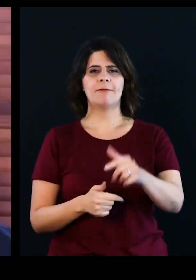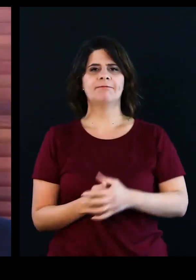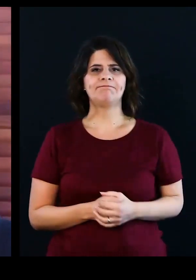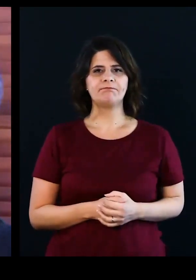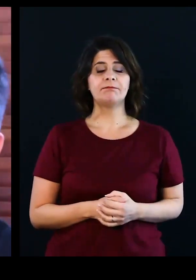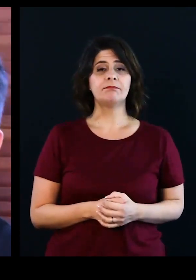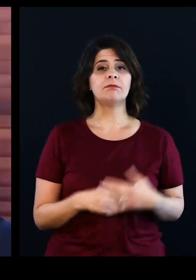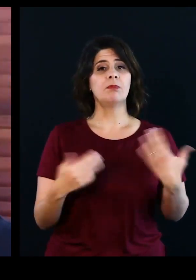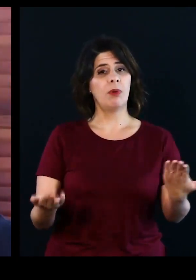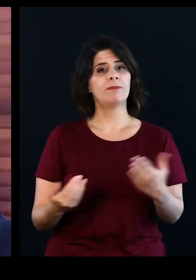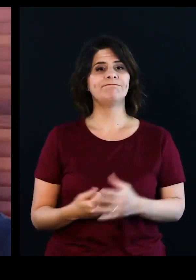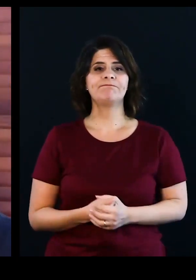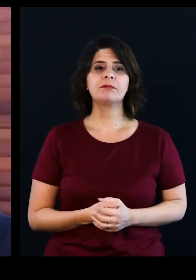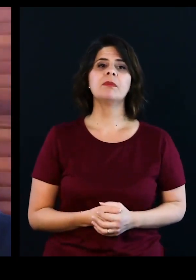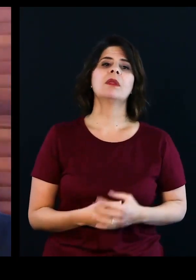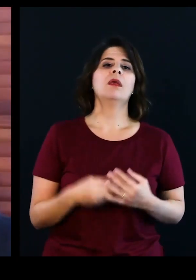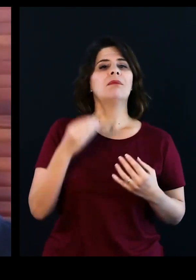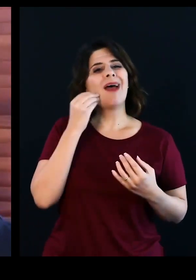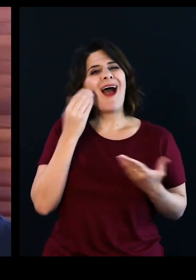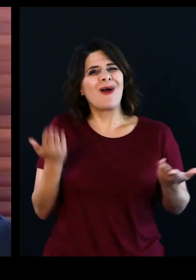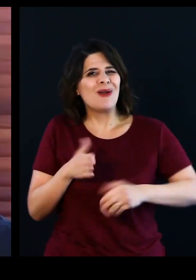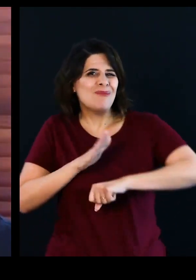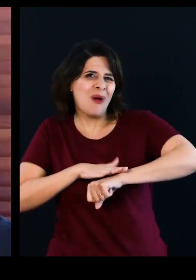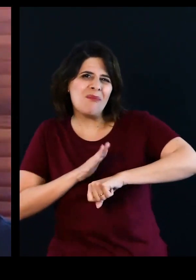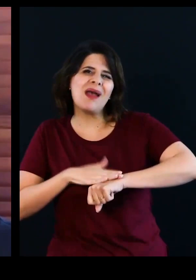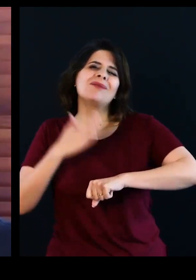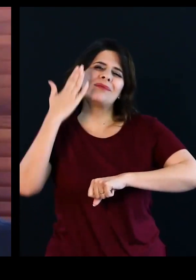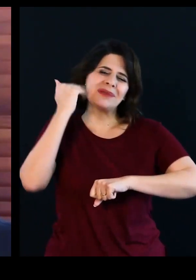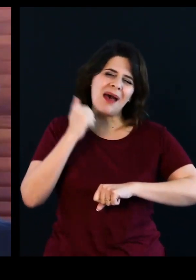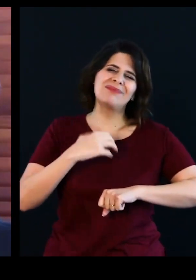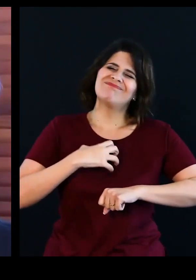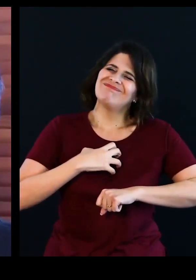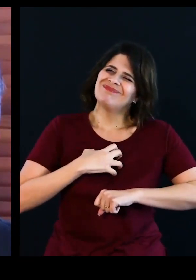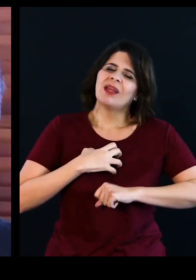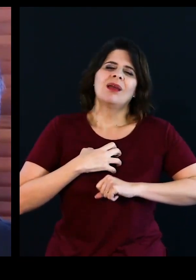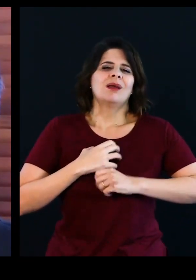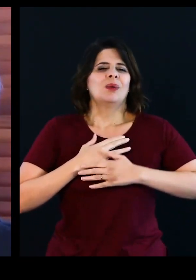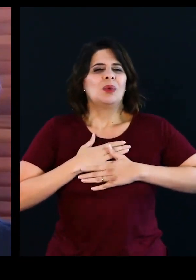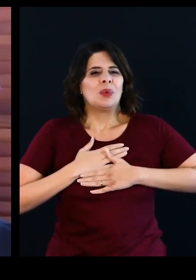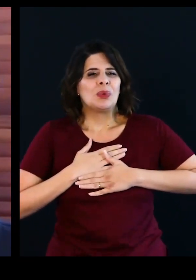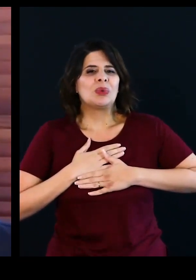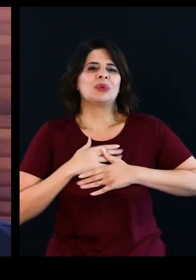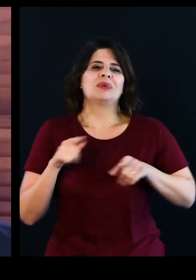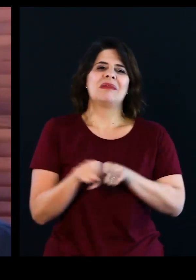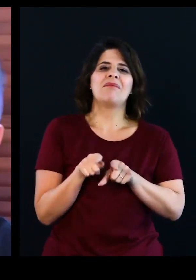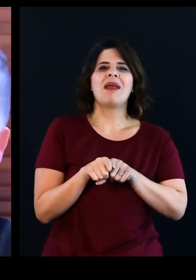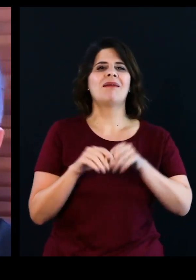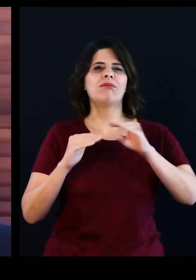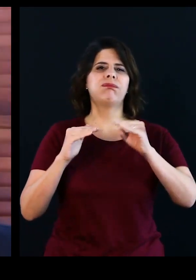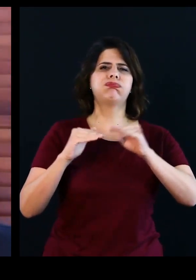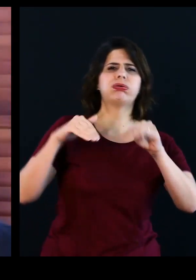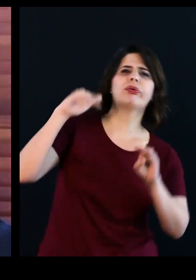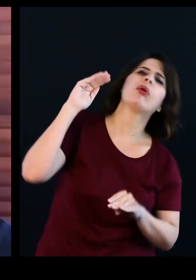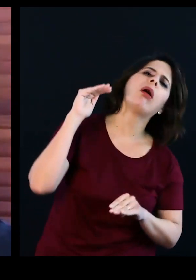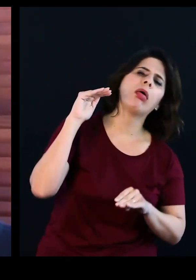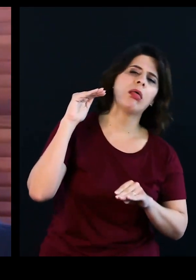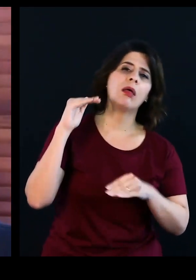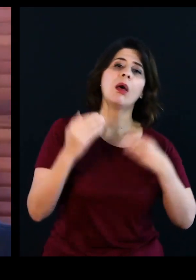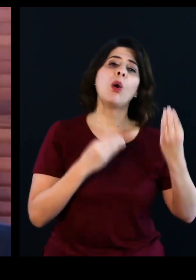pese esse momento de luto e esse momento de desigualdade social brutal, como você e sua equipe